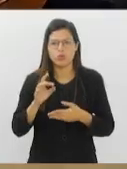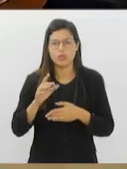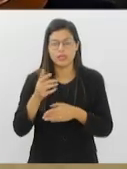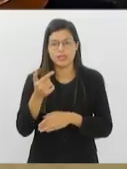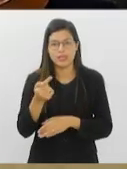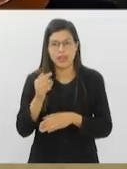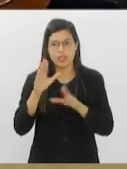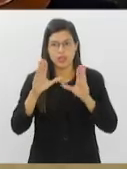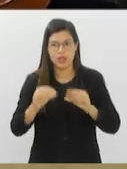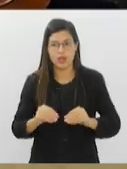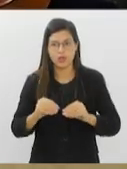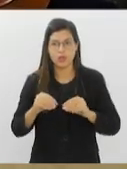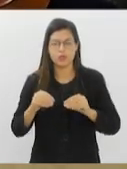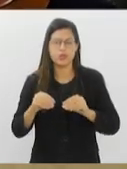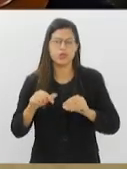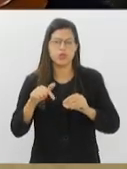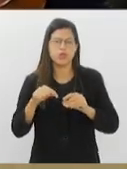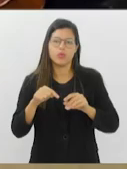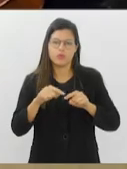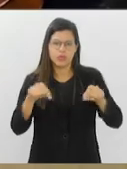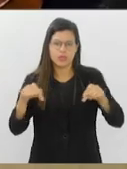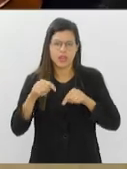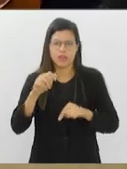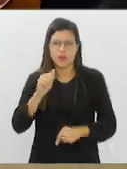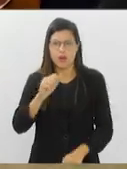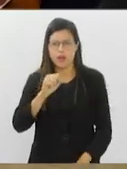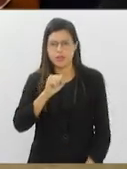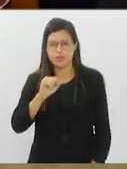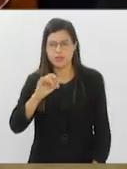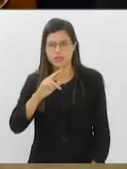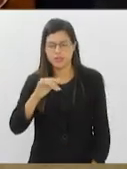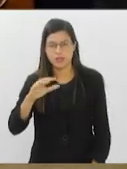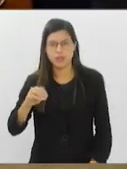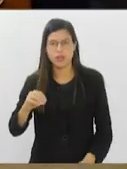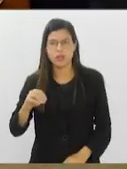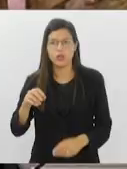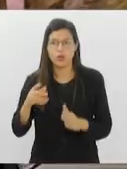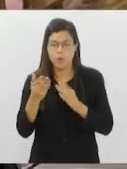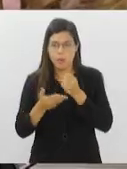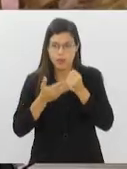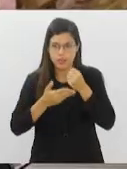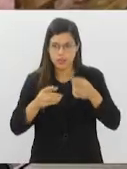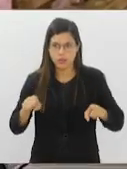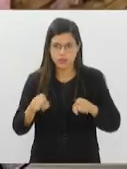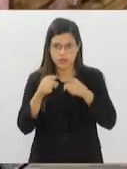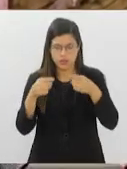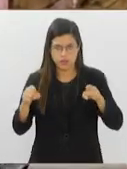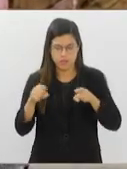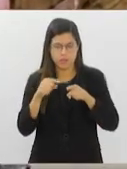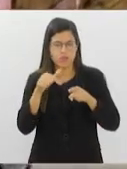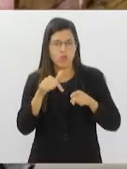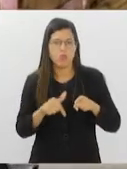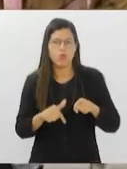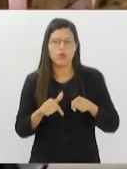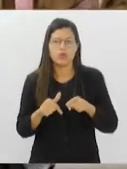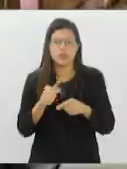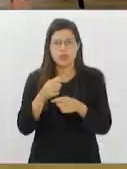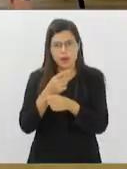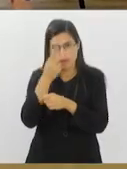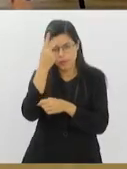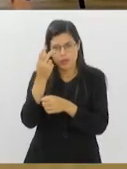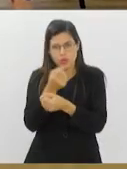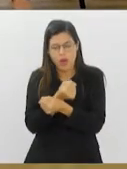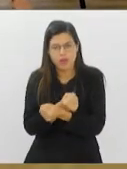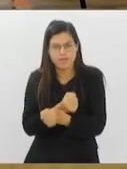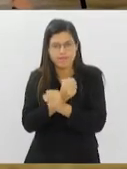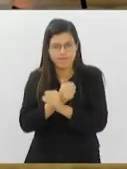noite, no Salão Assírio. O espetáculo, baseado na música religiosa norte-americana, interpretada nas suas origens por escravizados negros,